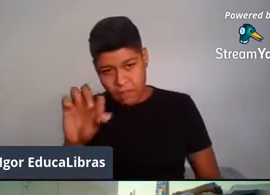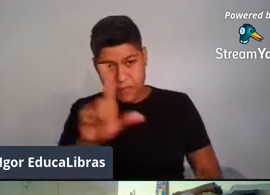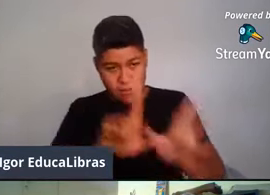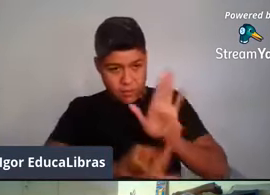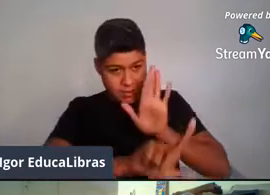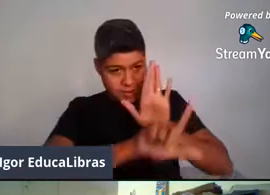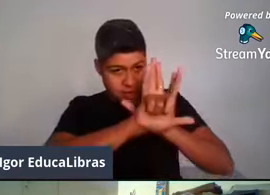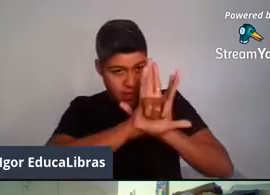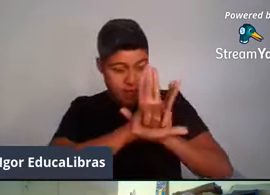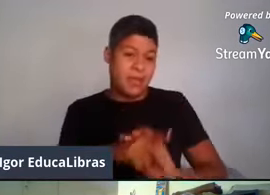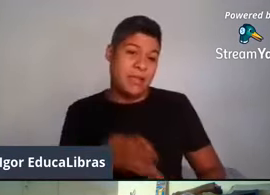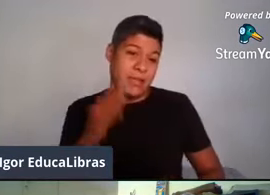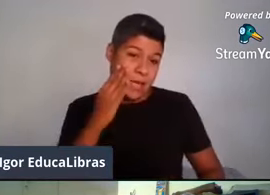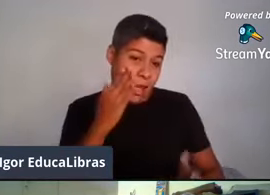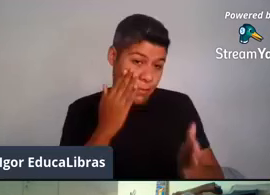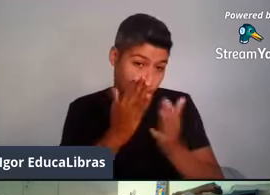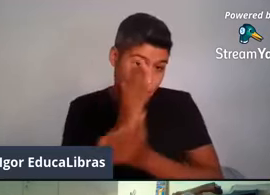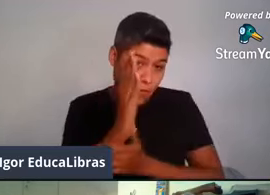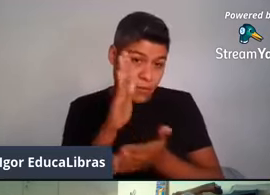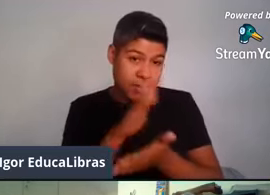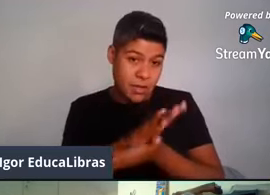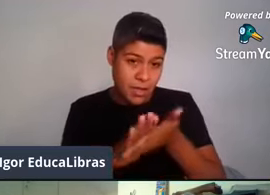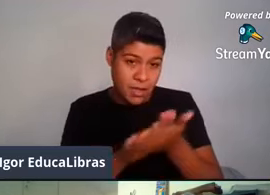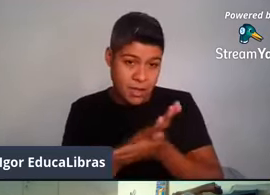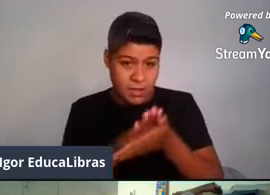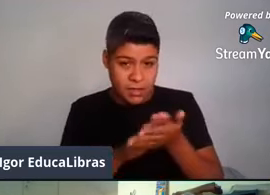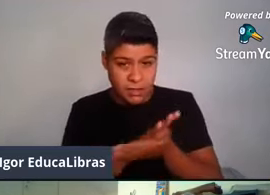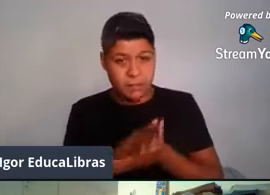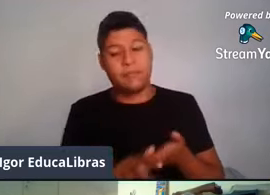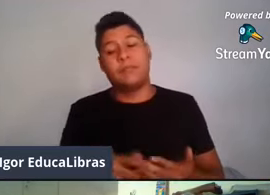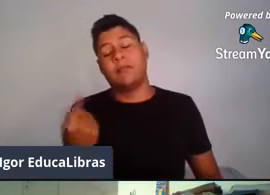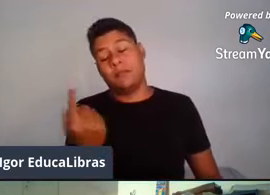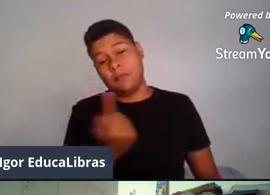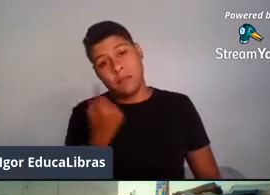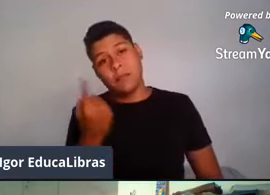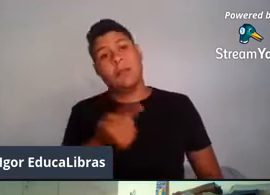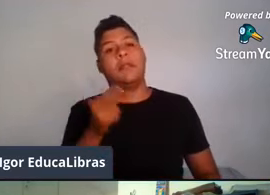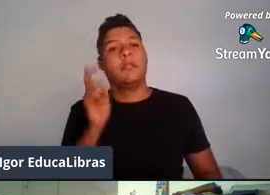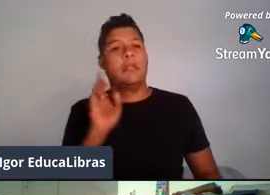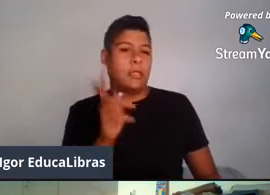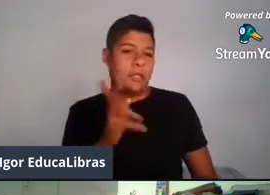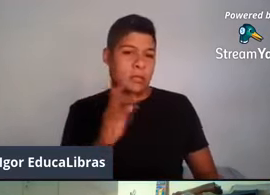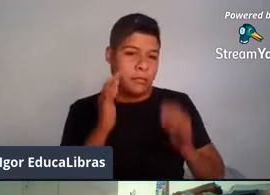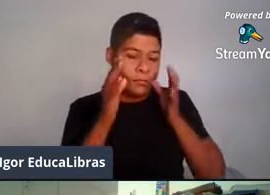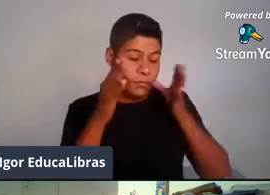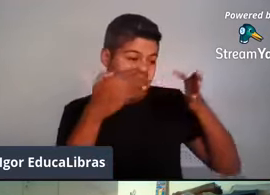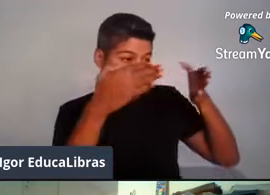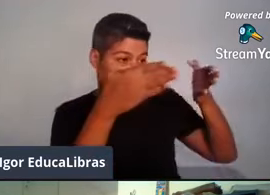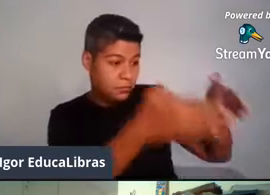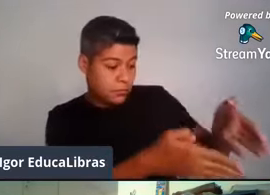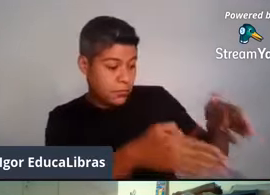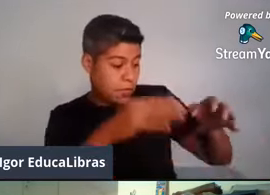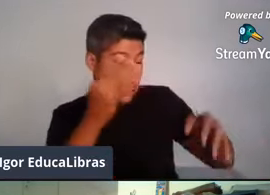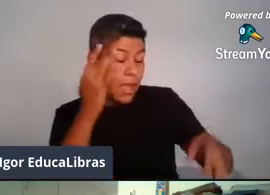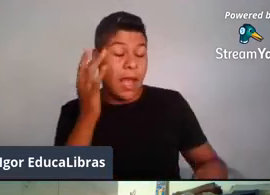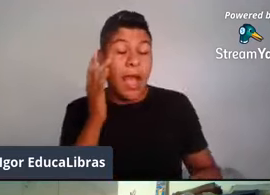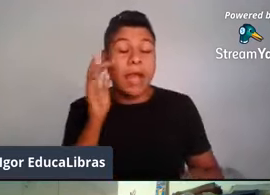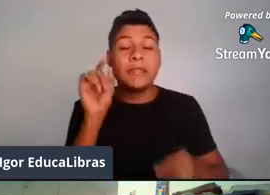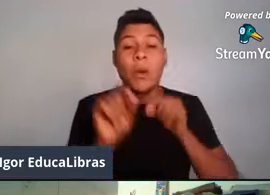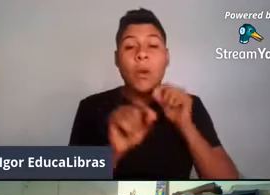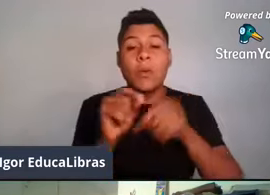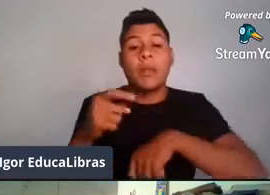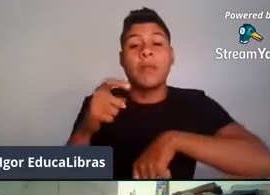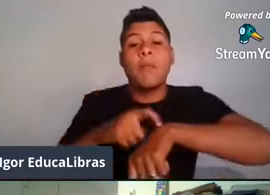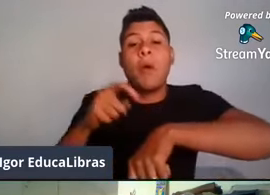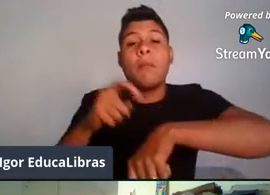ainda bem que não foi aprovado e que está lá, mas a gente tem que seguir acompanhando. Mas eu acho que é um momento também